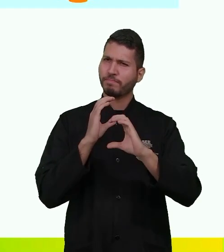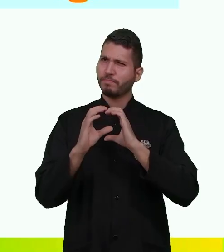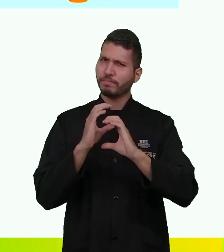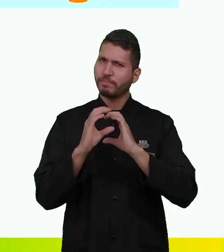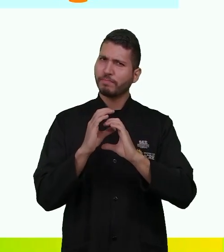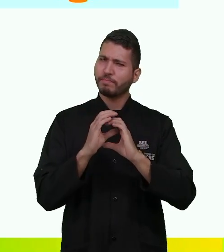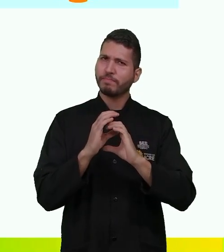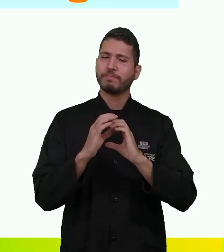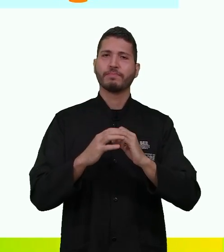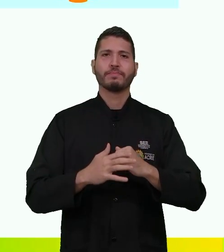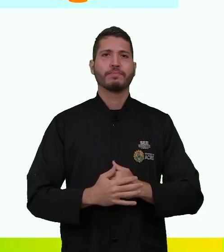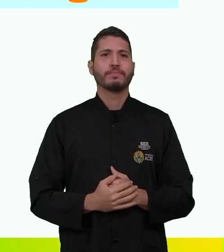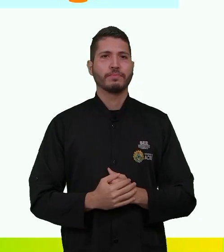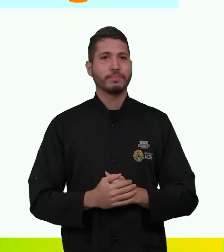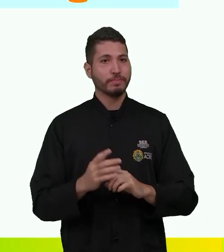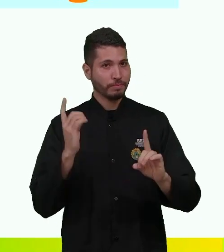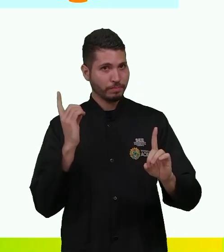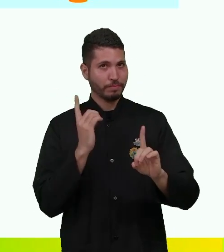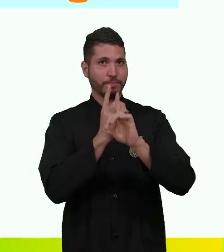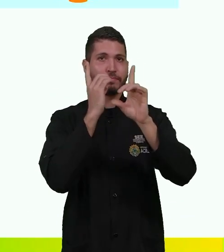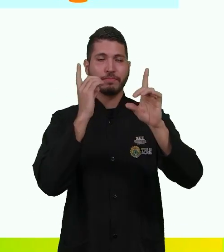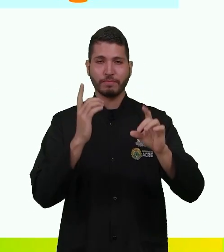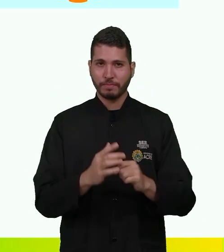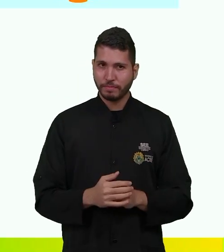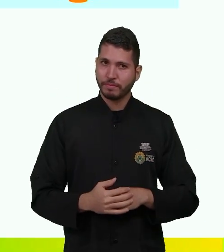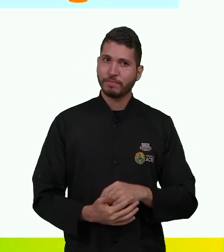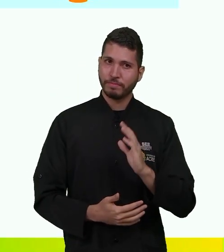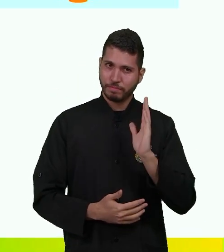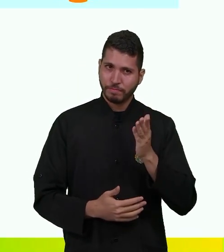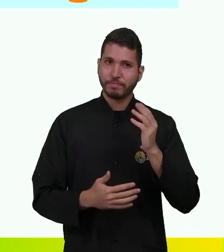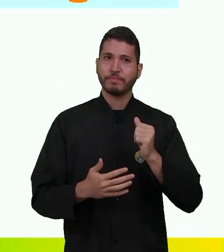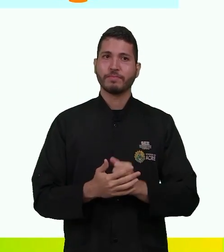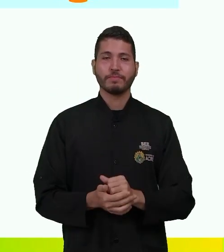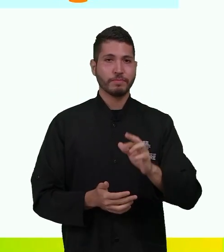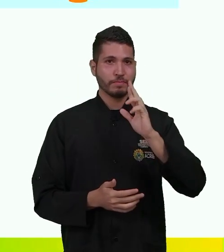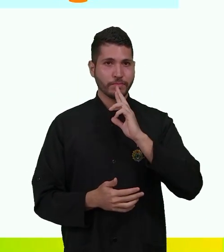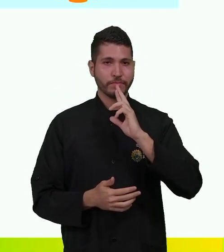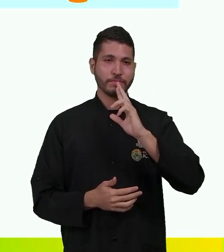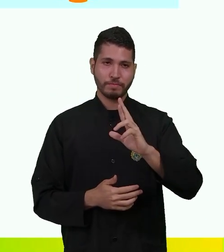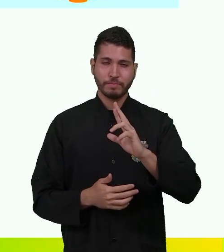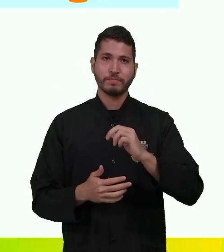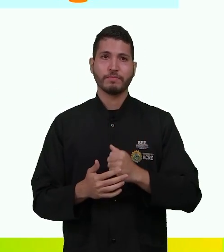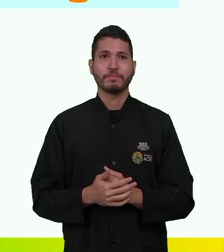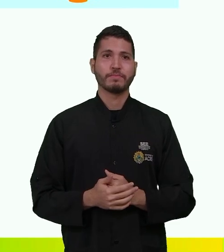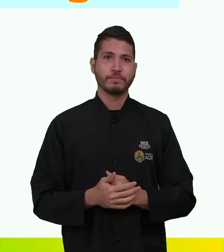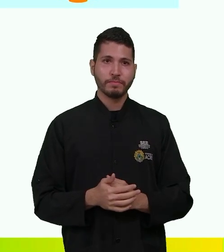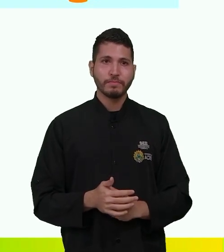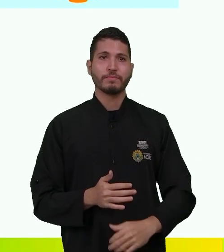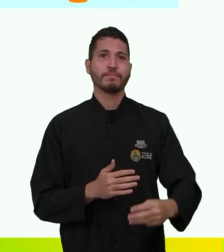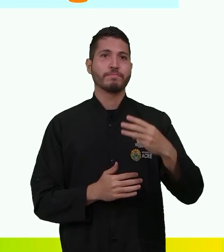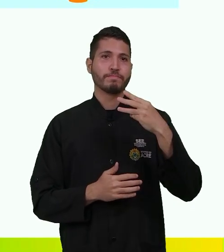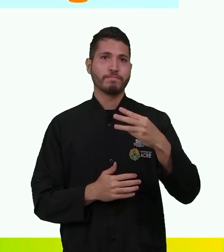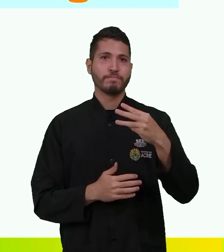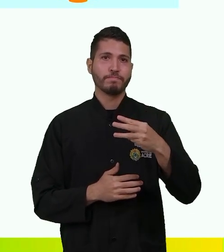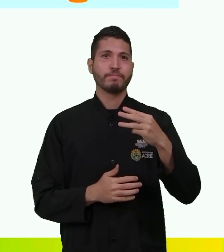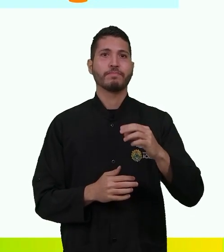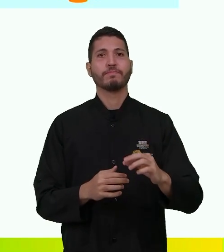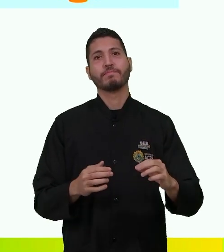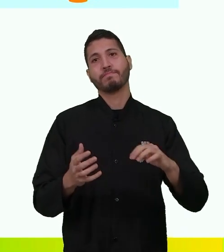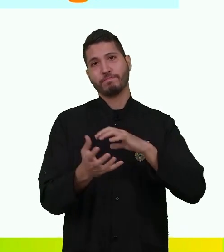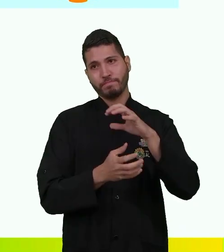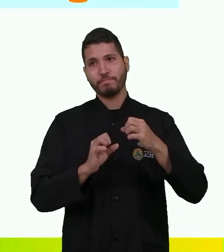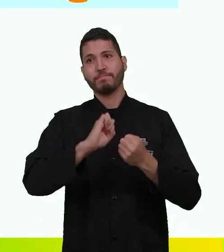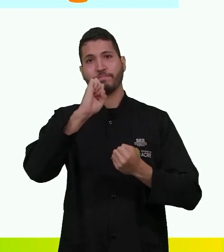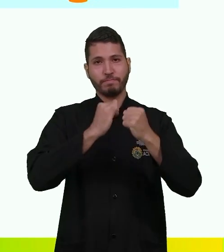telecomunicações. Opa! Achamos aqui, logo de cara, o nosso gabarito. A terceira Revolução Industrial é